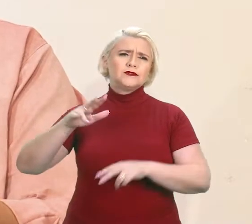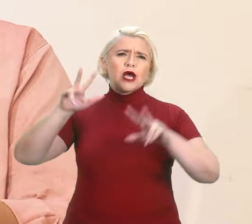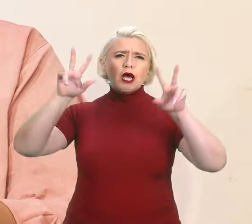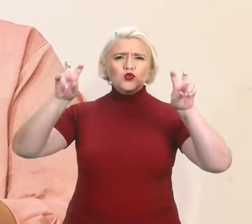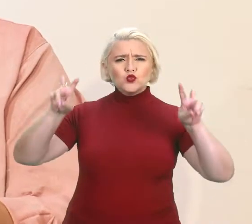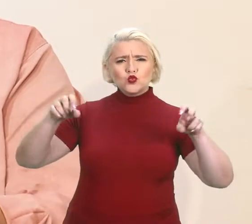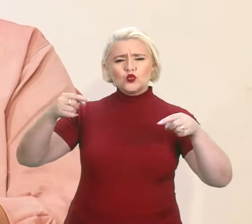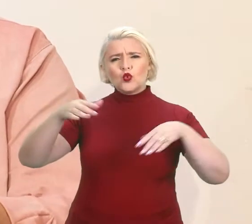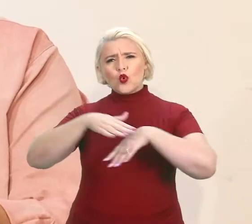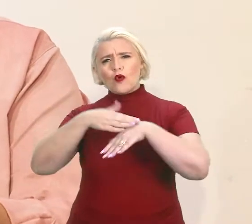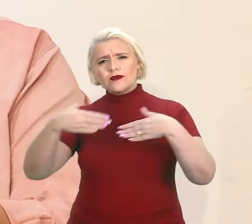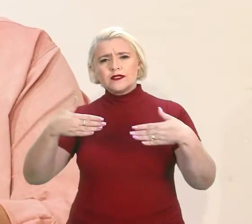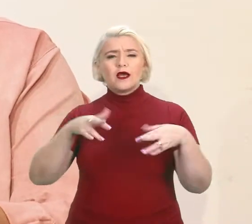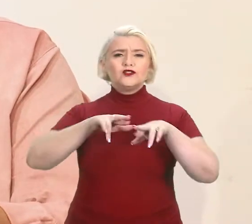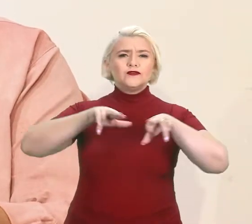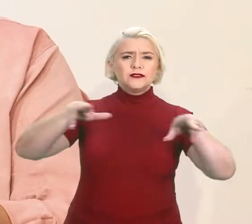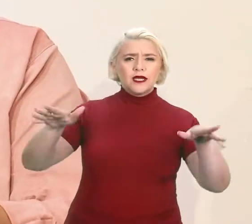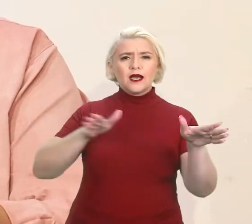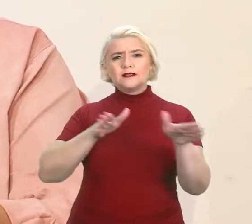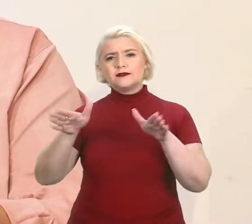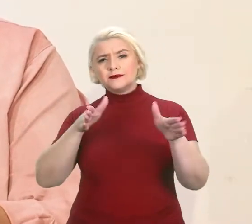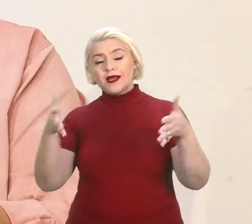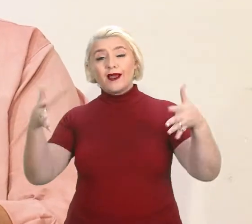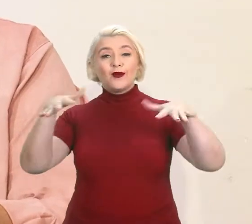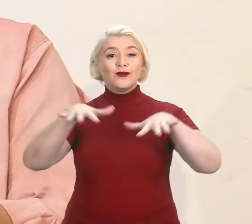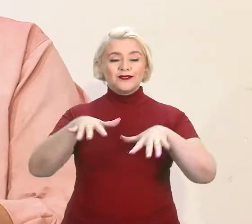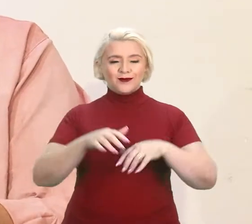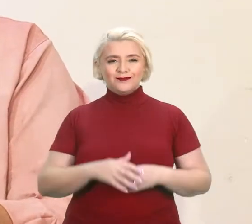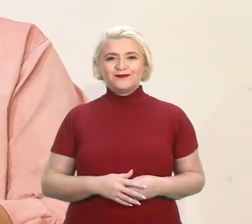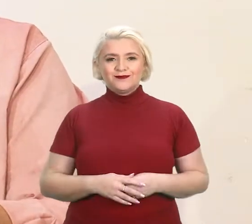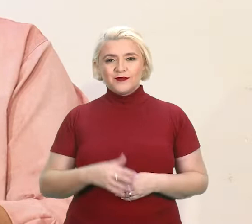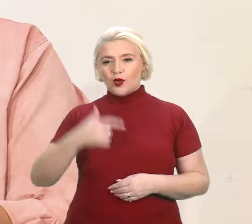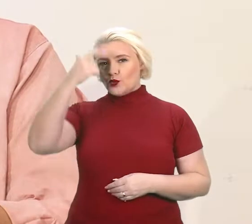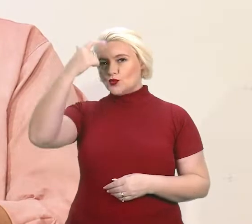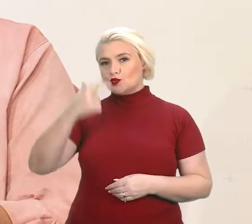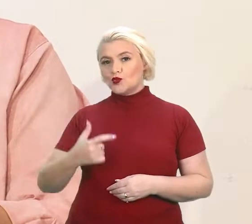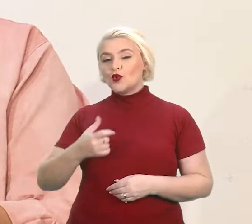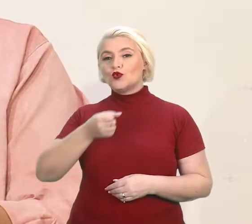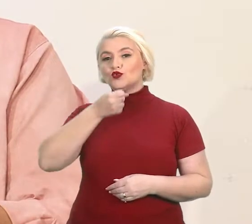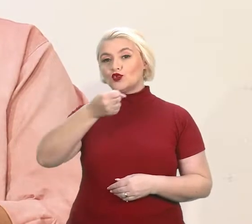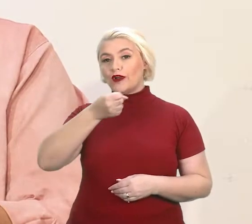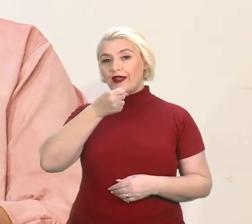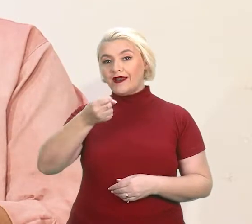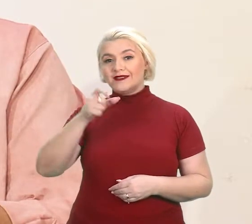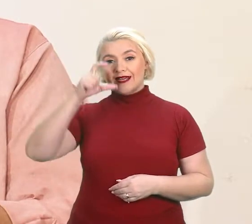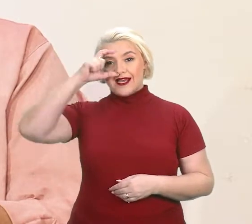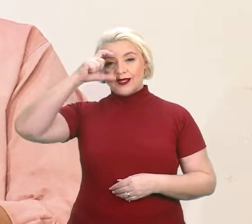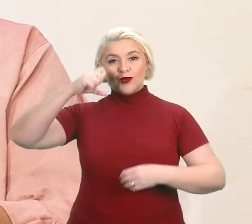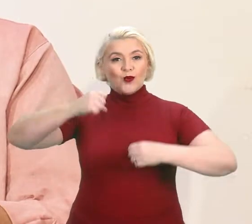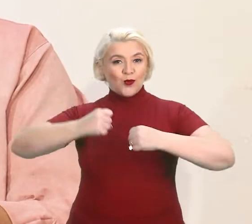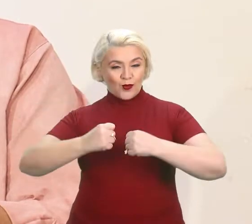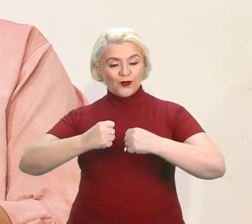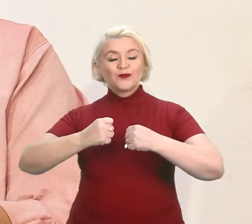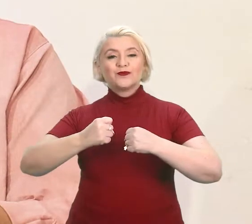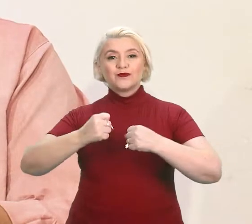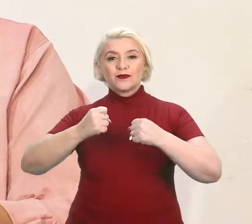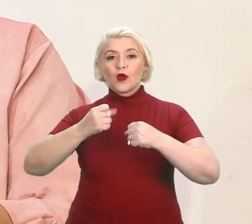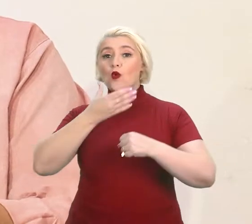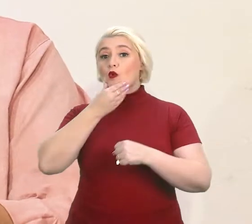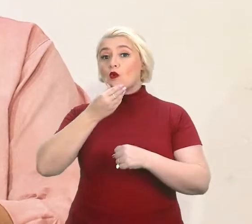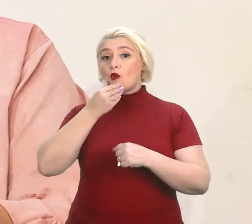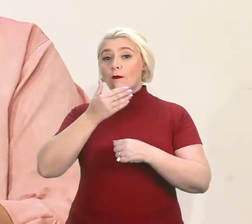diversidade, acessibilidade e inclusão. Eu sou o jornalista Antônio José, um homem claro, de